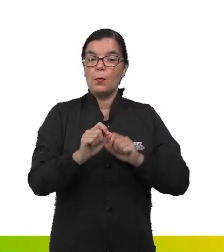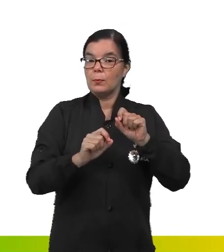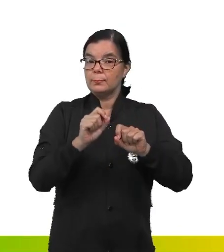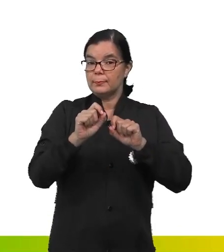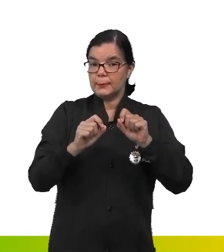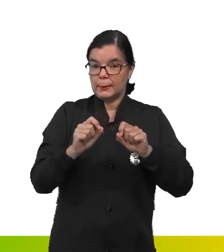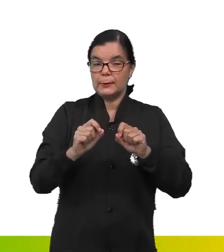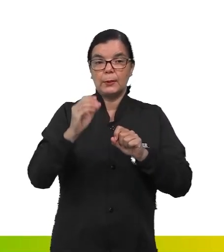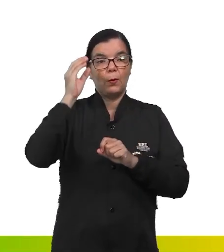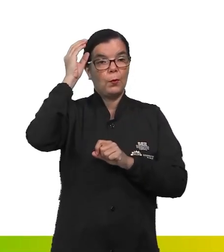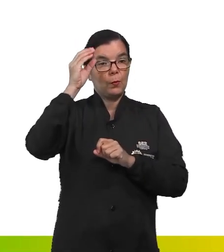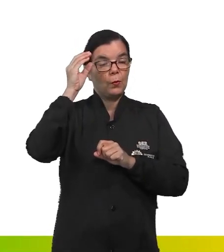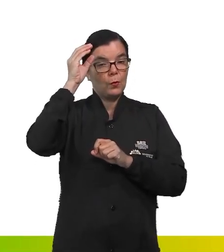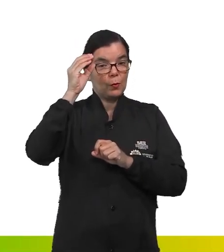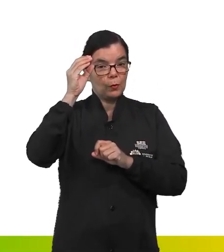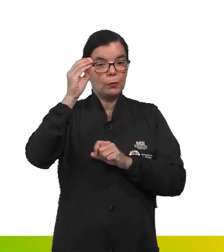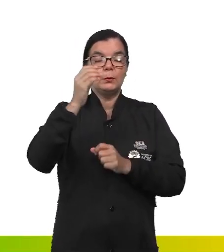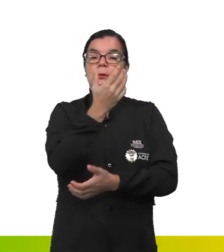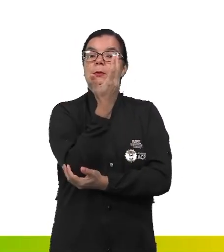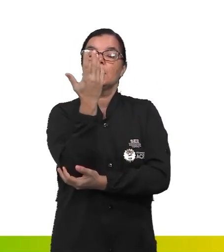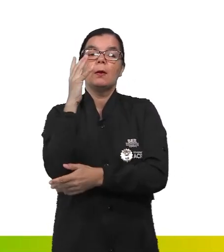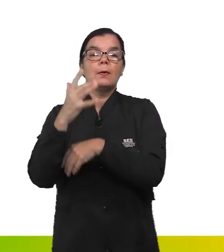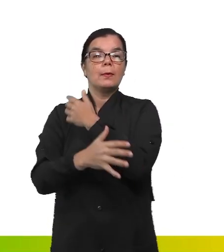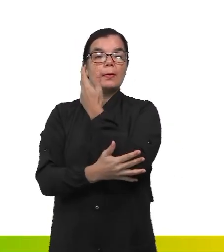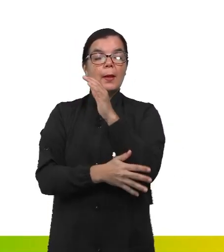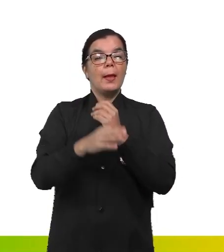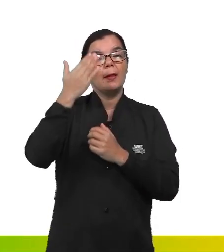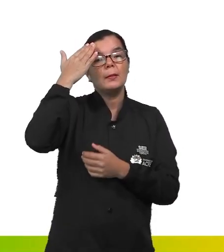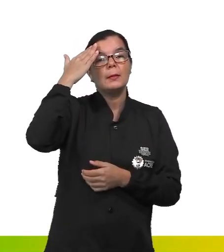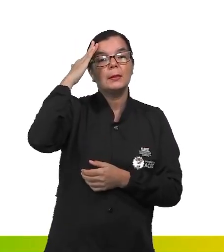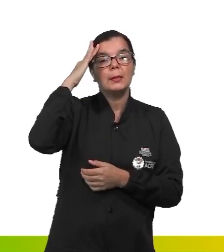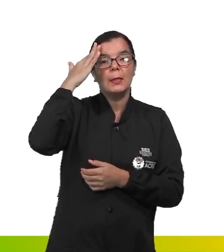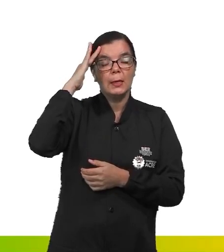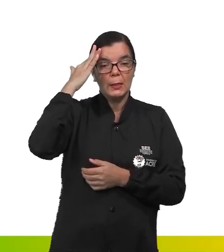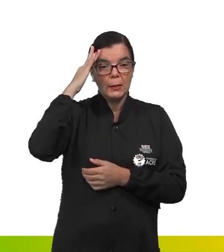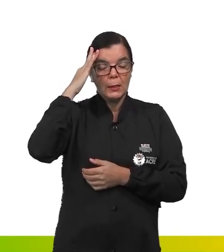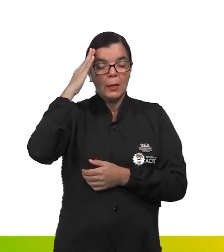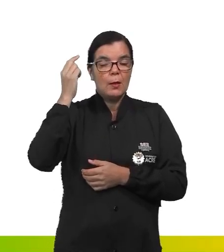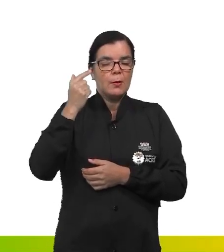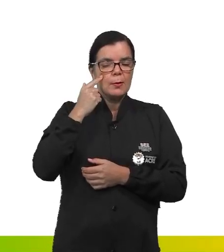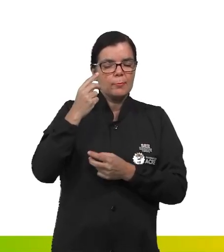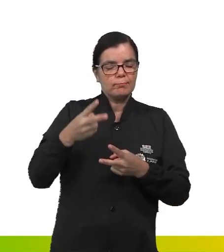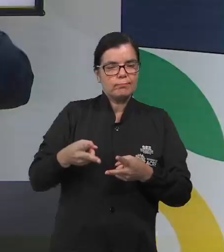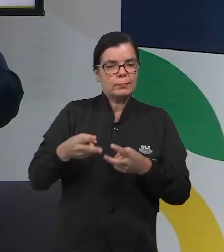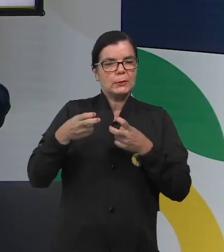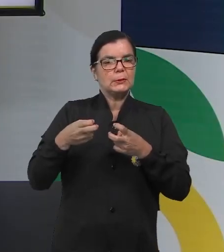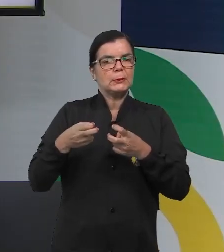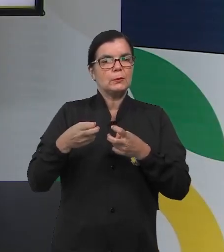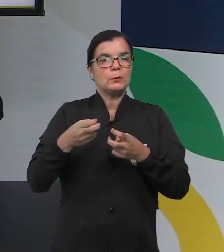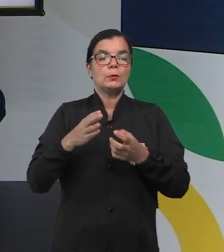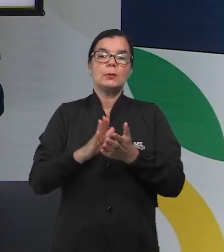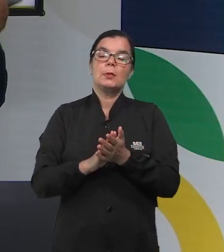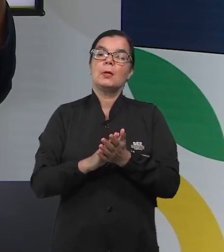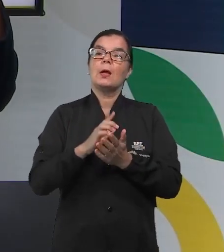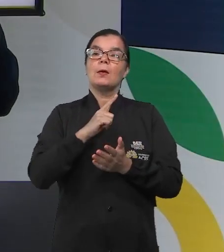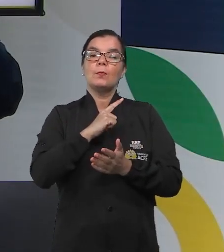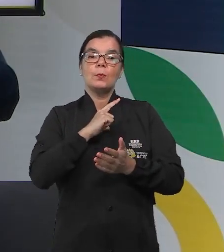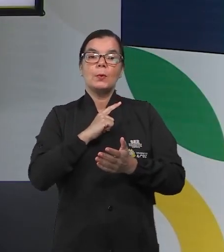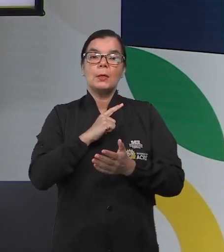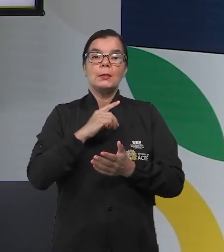quê? Consciência ecológica é a compreensão, é quando você faz essa reflexão e tem